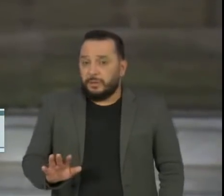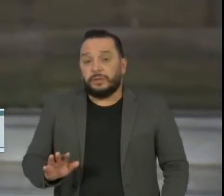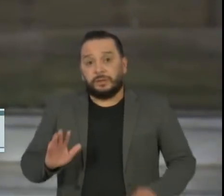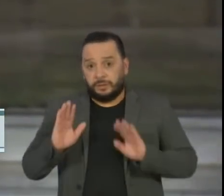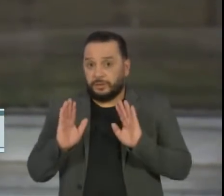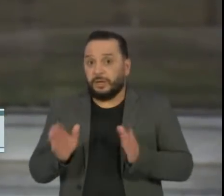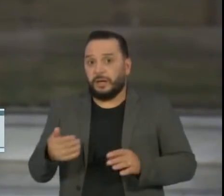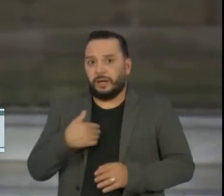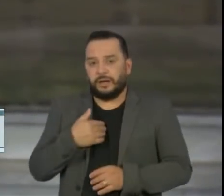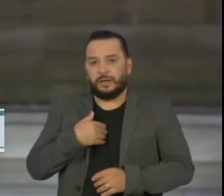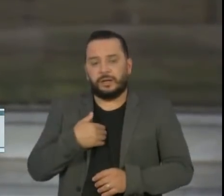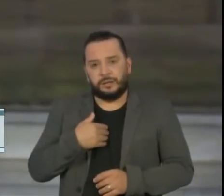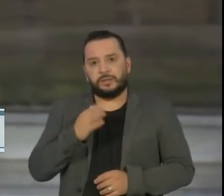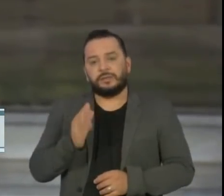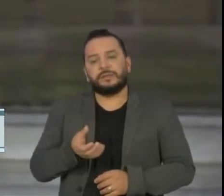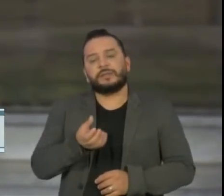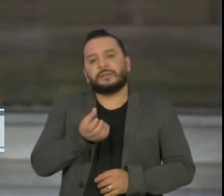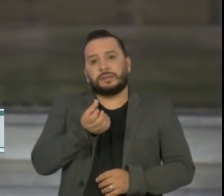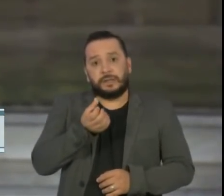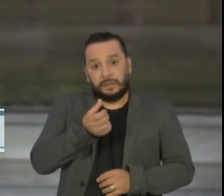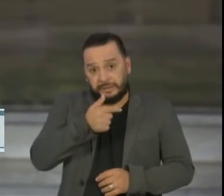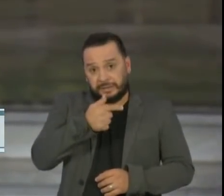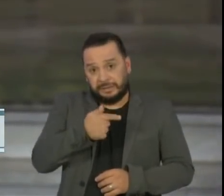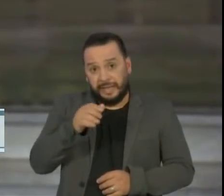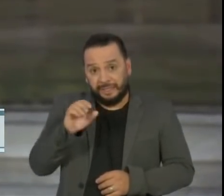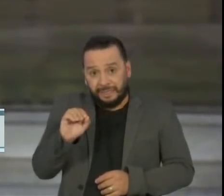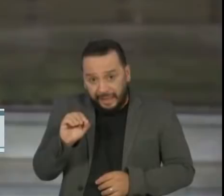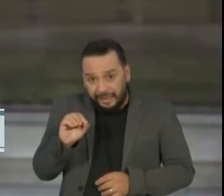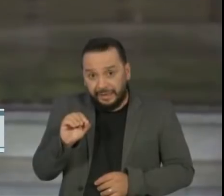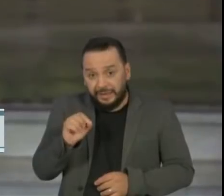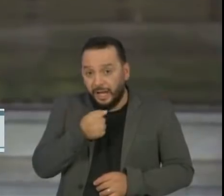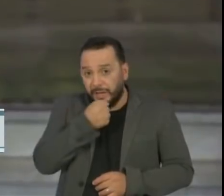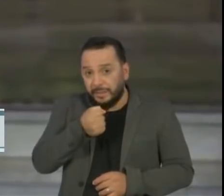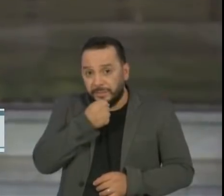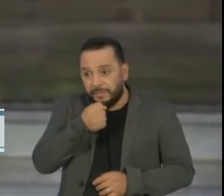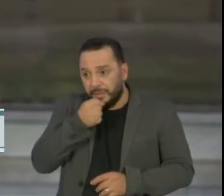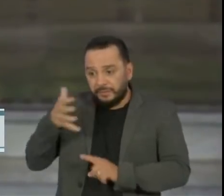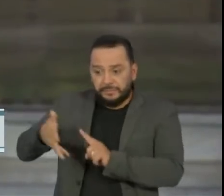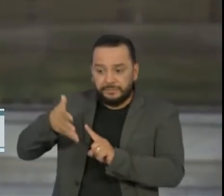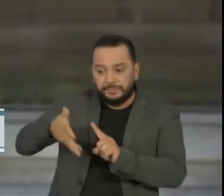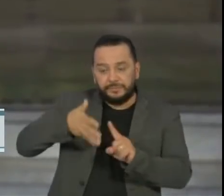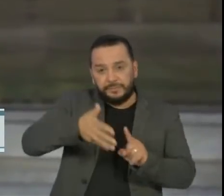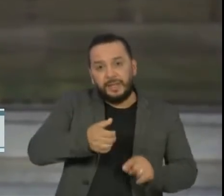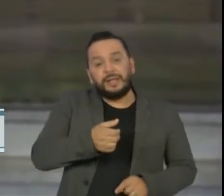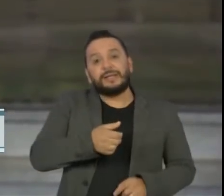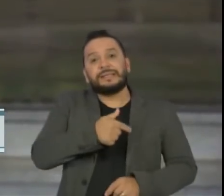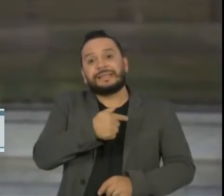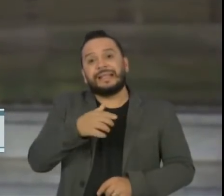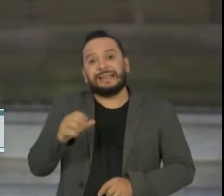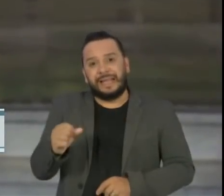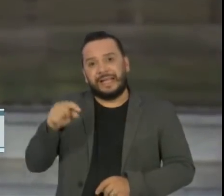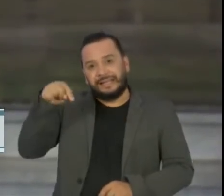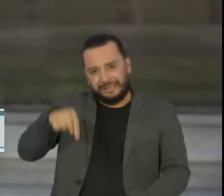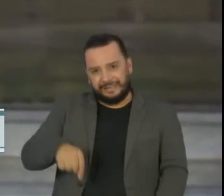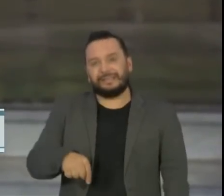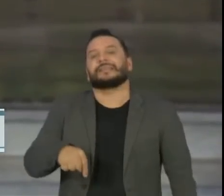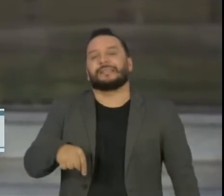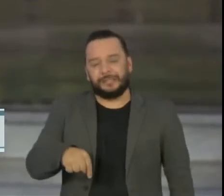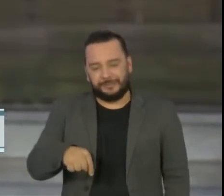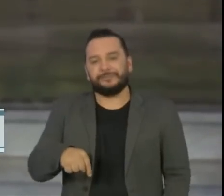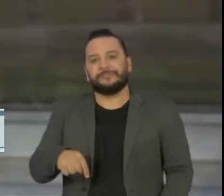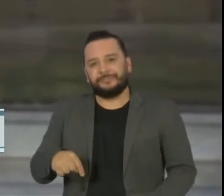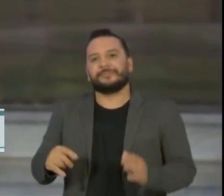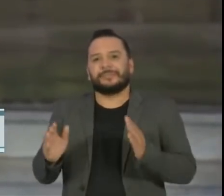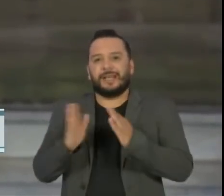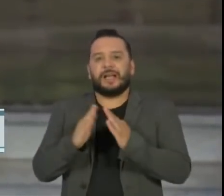nossa 70ª coletiva. 70 coletivas de imprensa sobre o coronavírus aqui no Palácio dos Bandeirantes, dentro